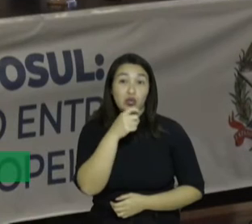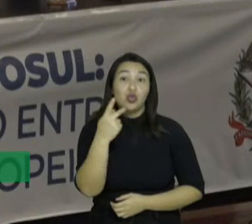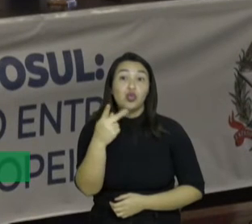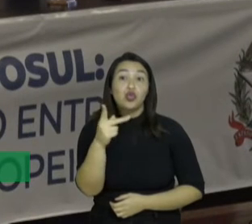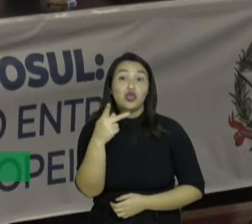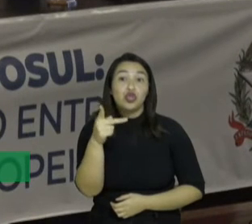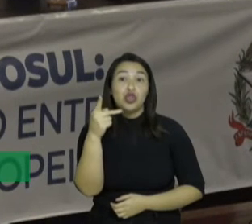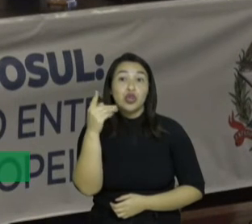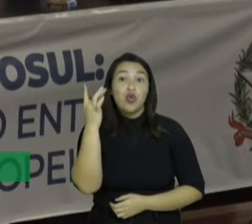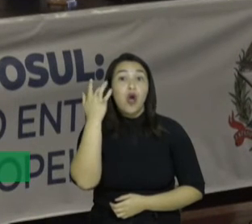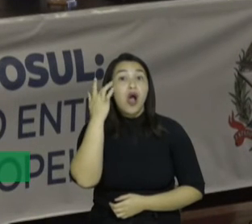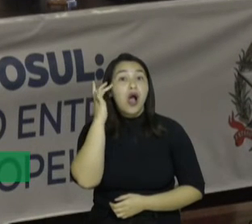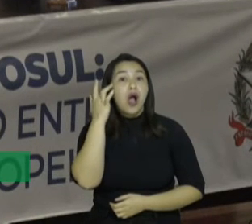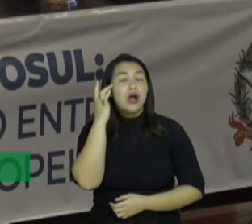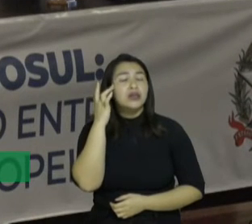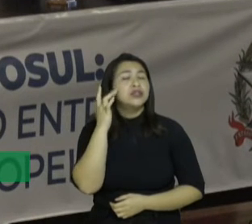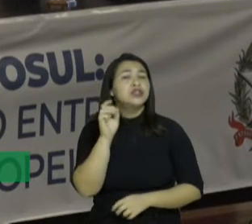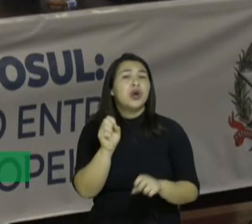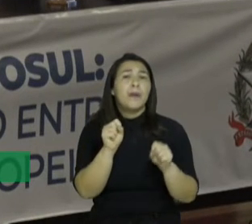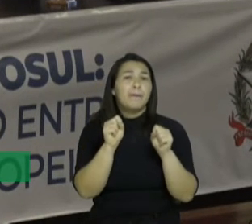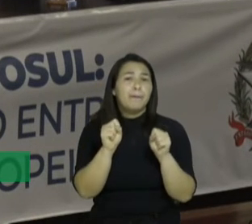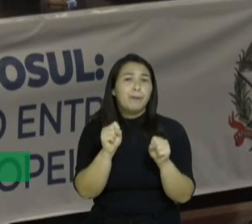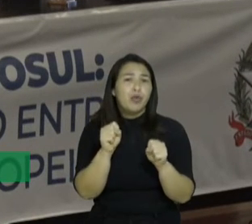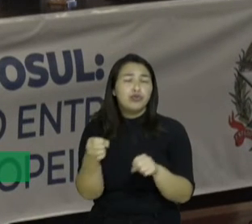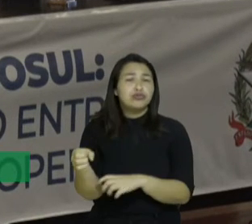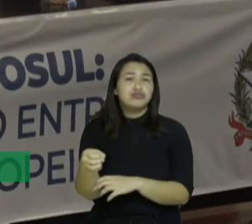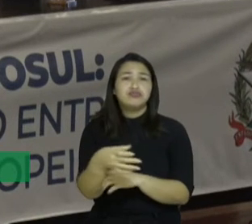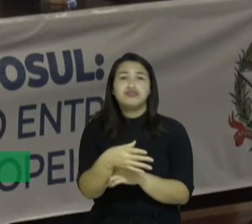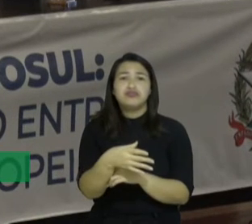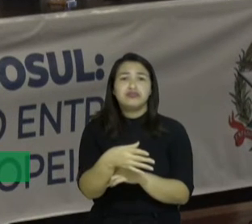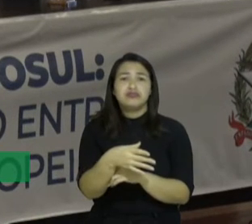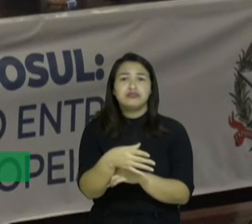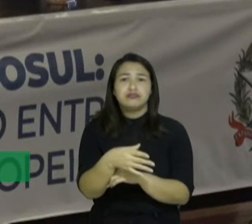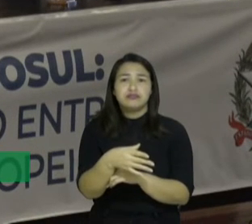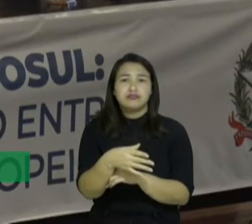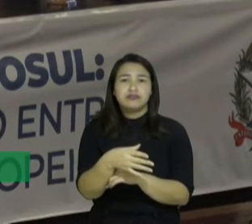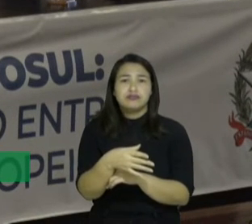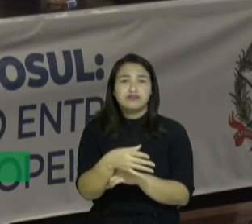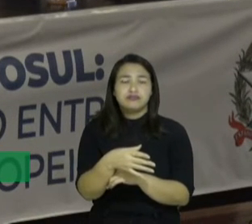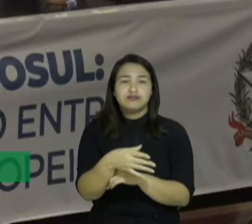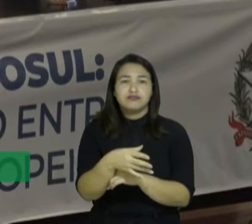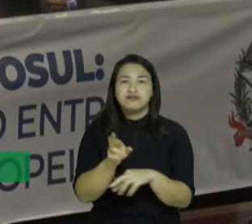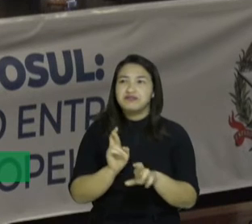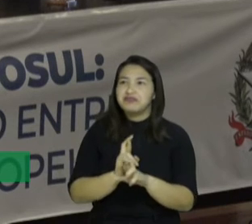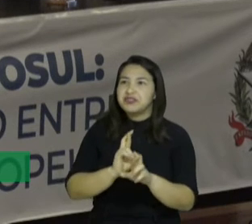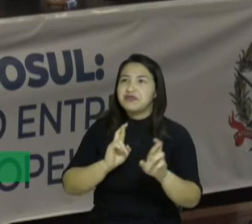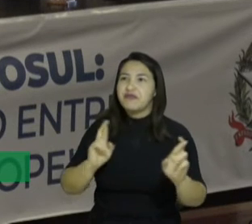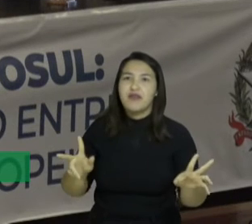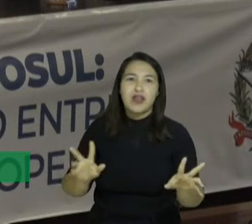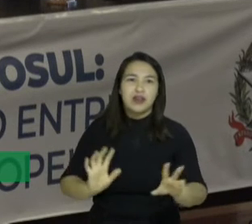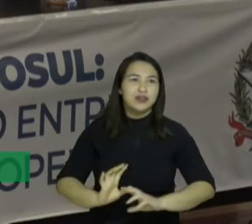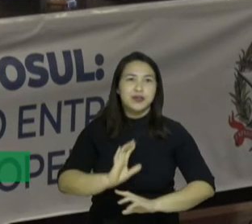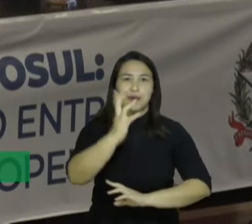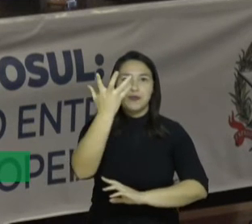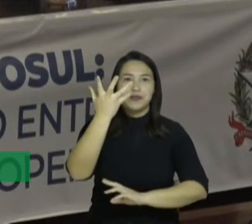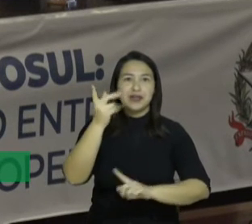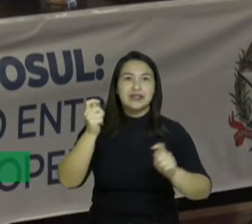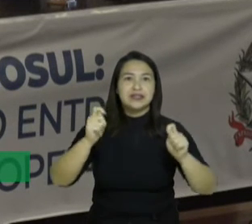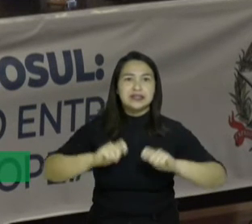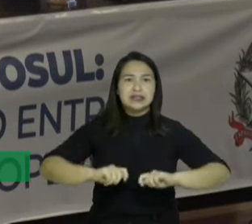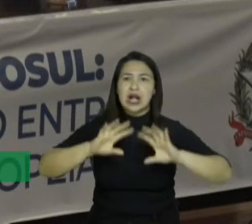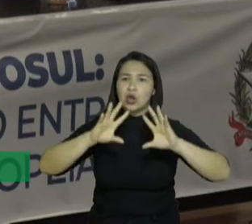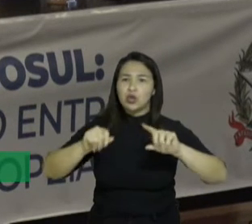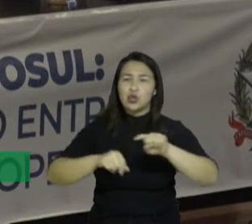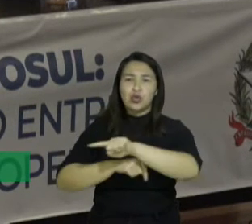ver o que que poderia ser um fato novo uma variável nova para fazer com que todas as partes